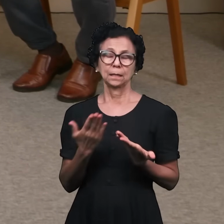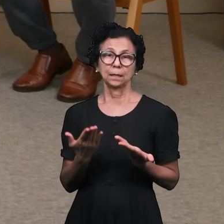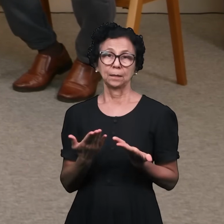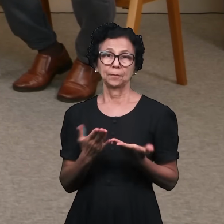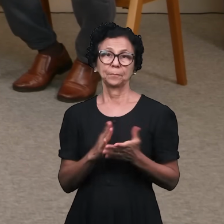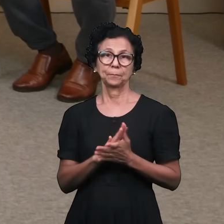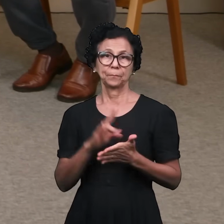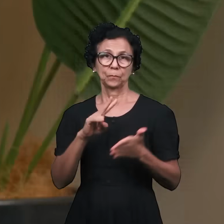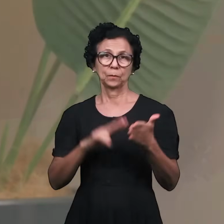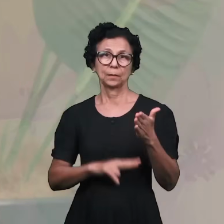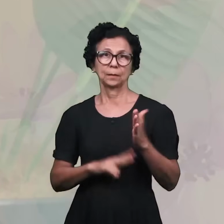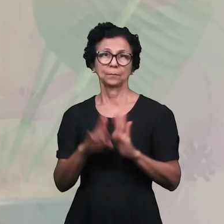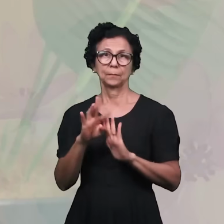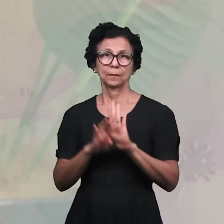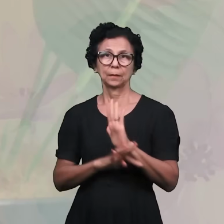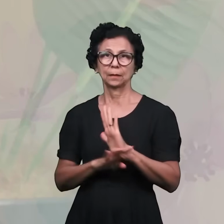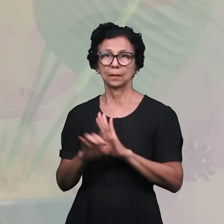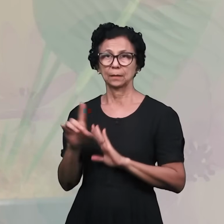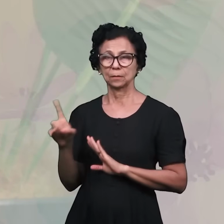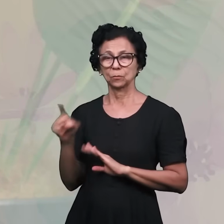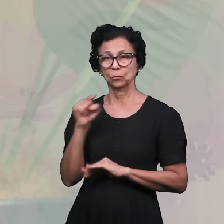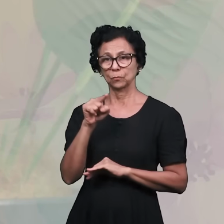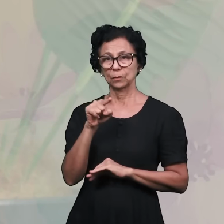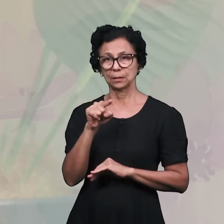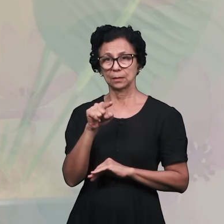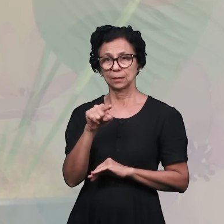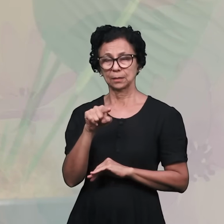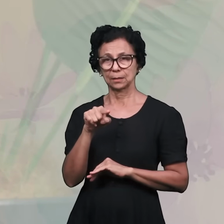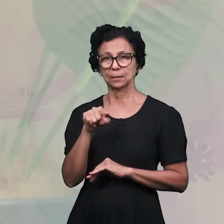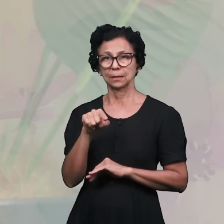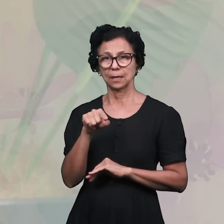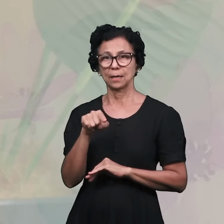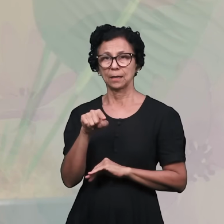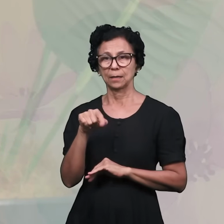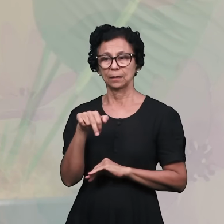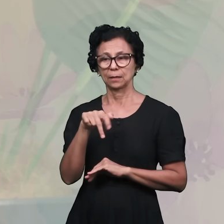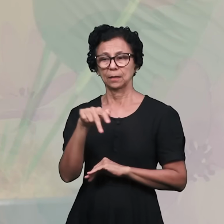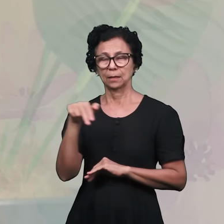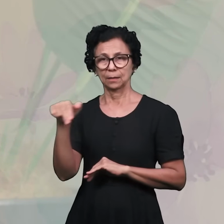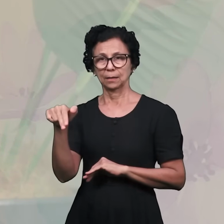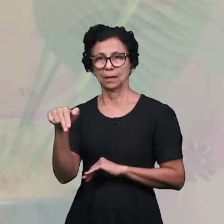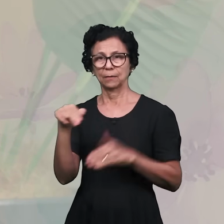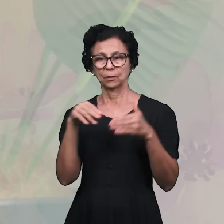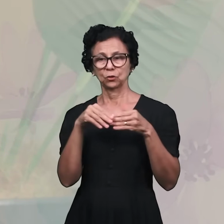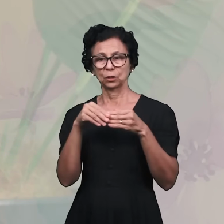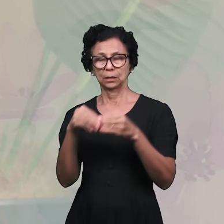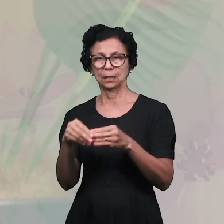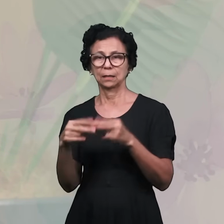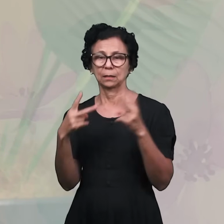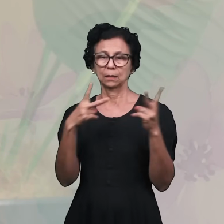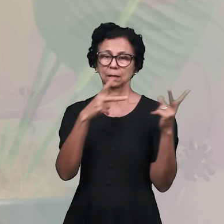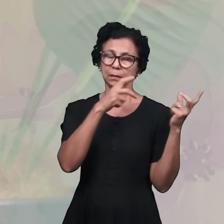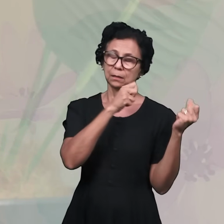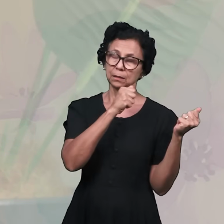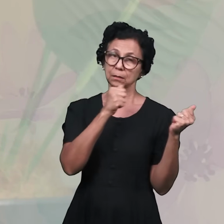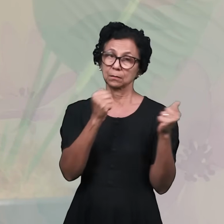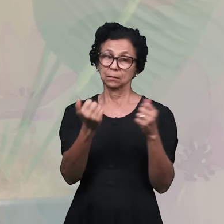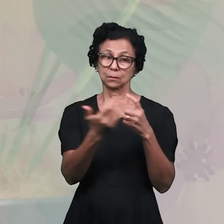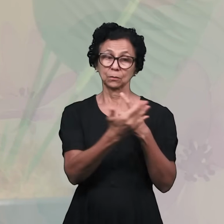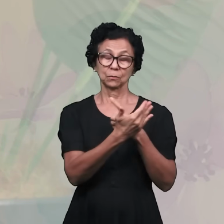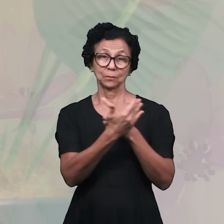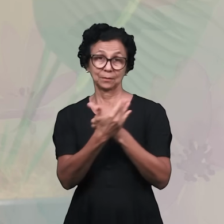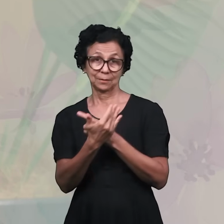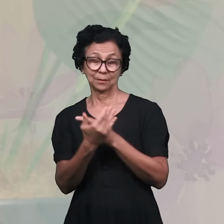que diz assim: Quando caminhares, isto te guiará, quando te deitares, te